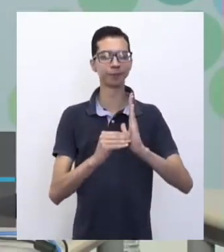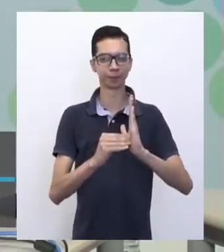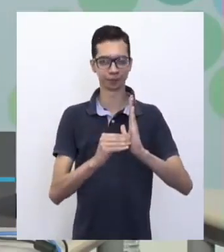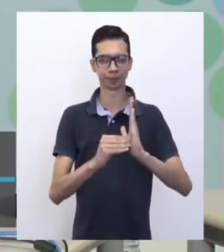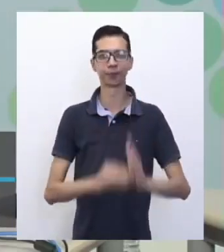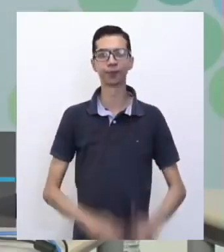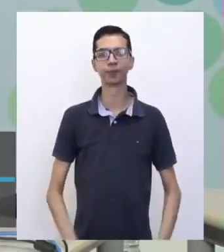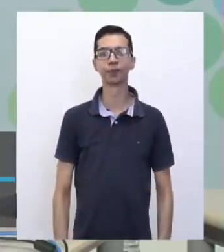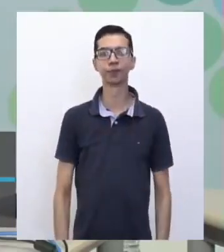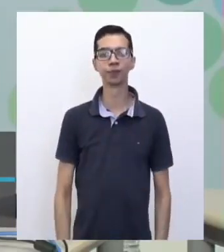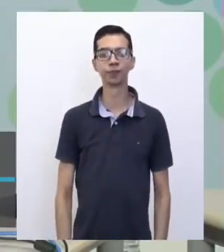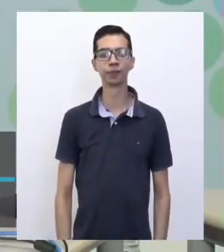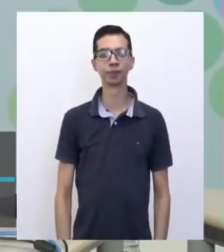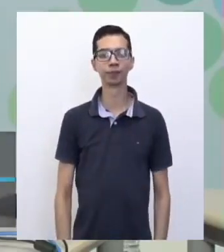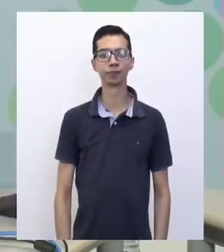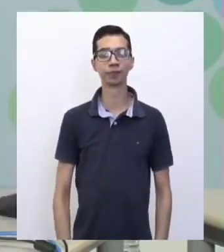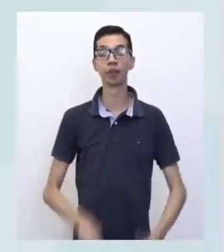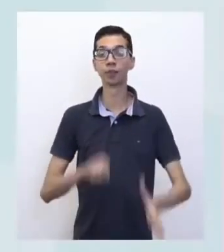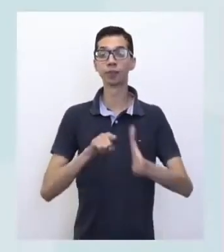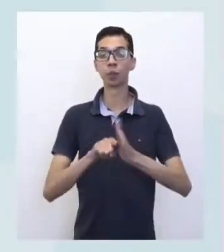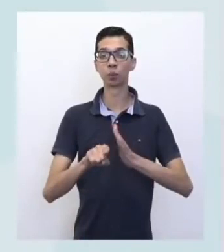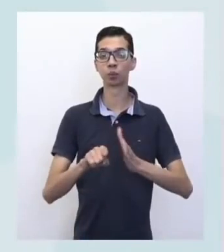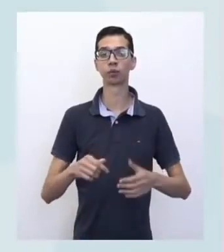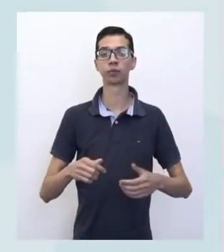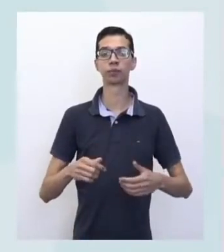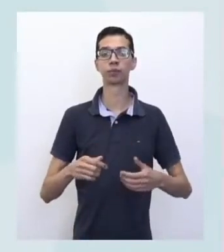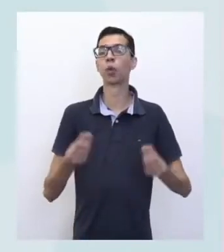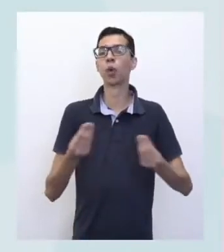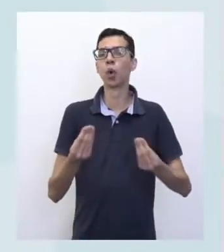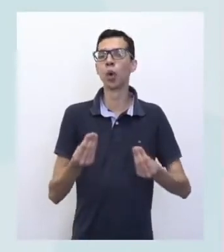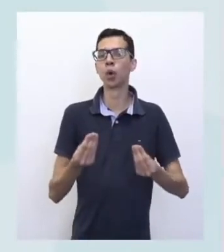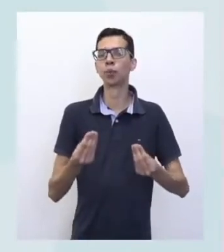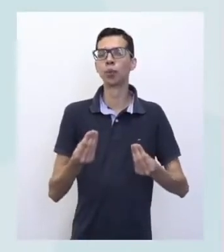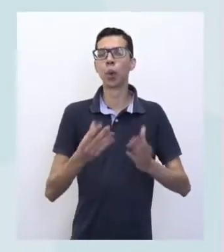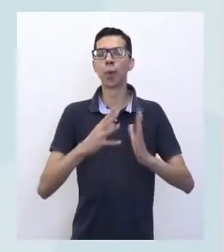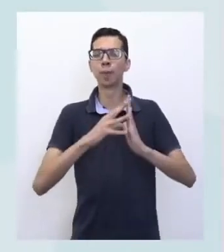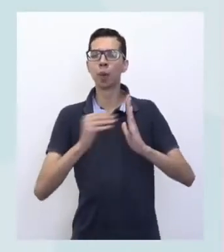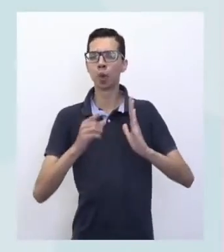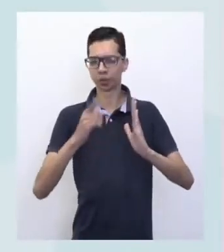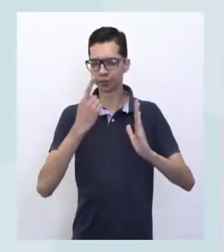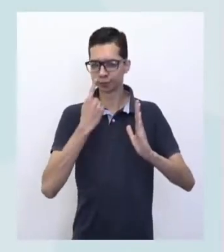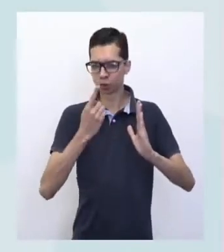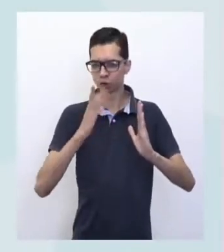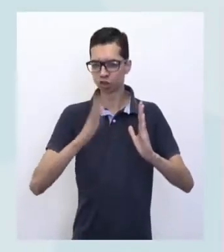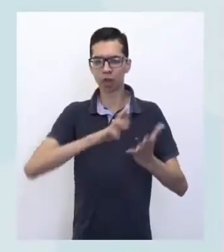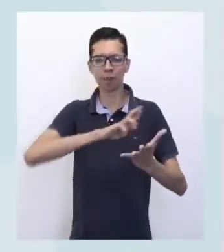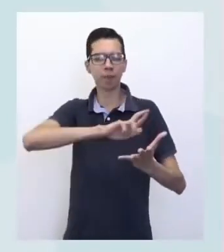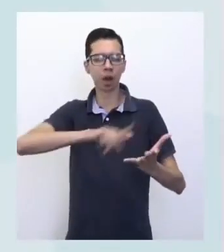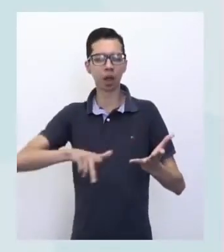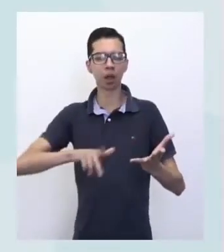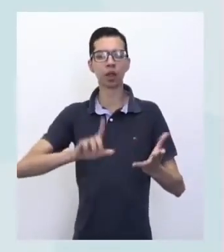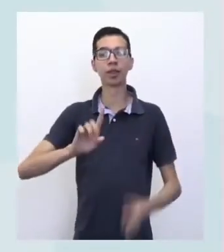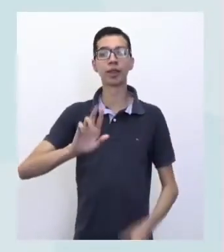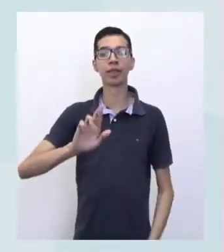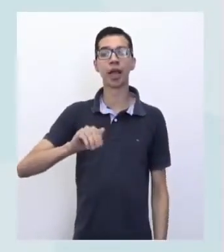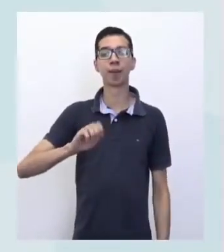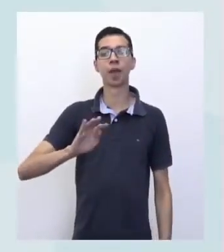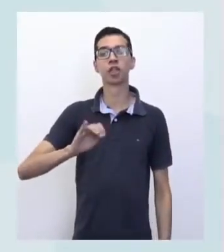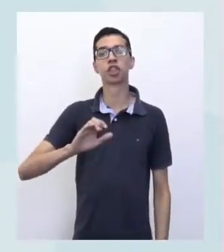aí. A pergunta é, quais formas de dramaturgia no teatro de animação você já teve acesso? 1.